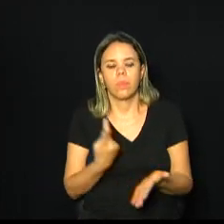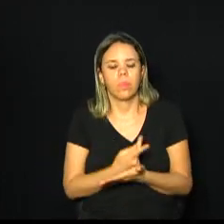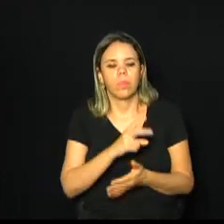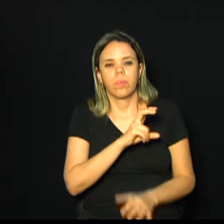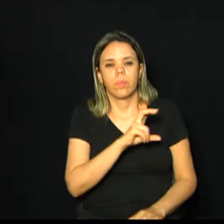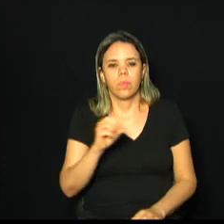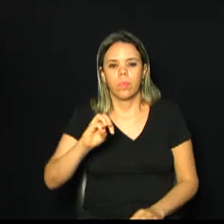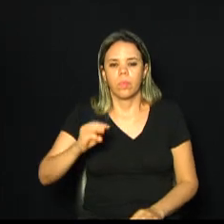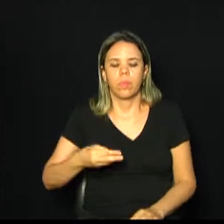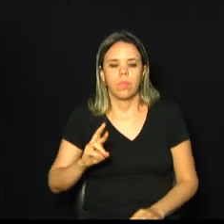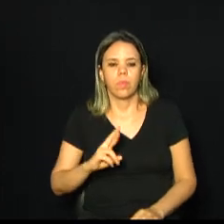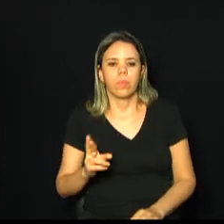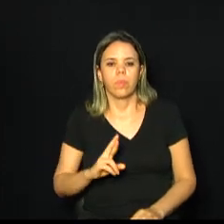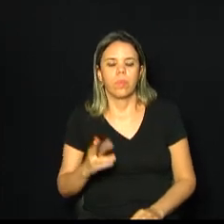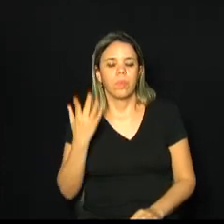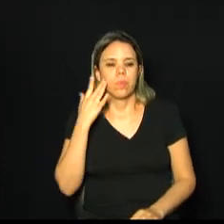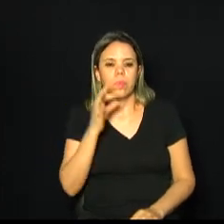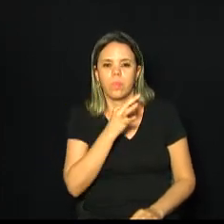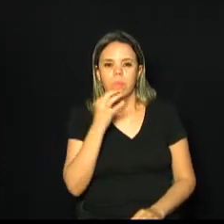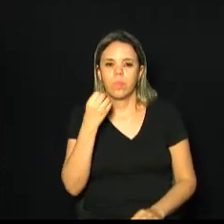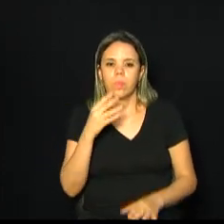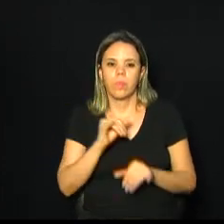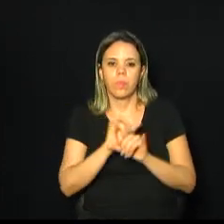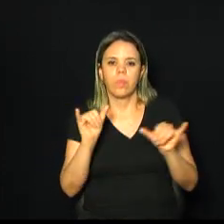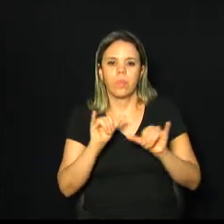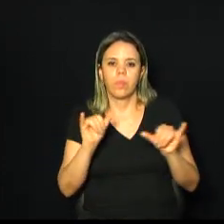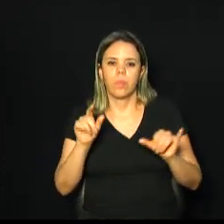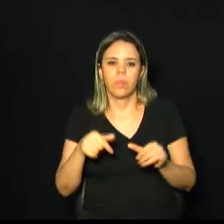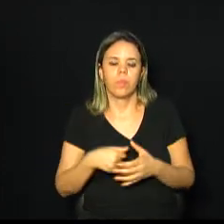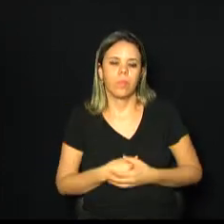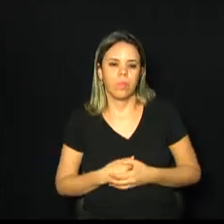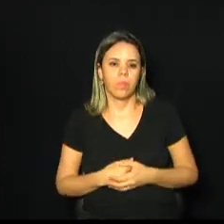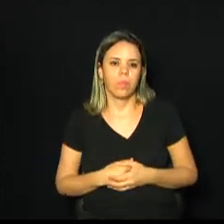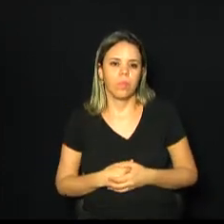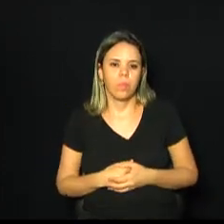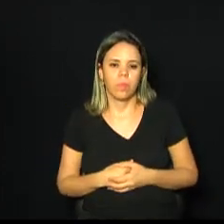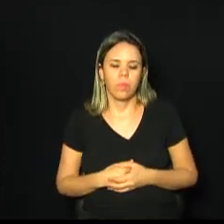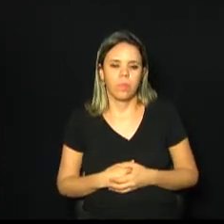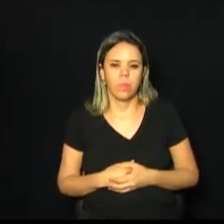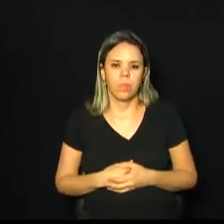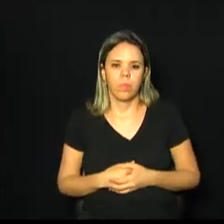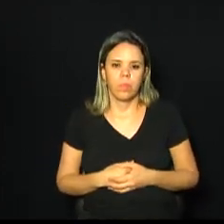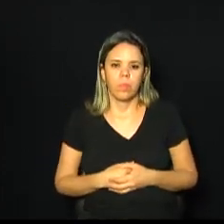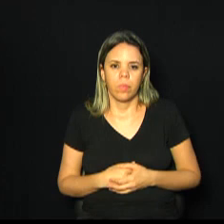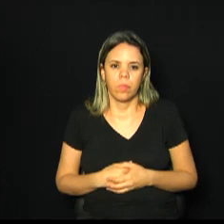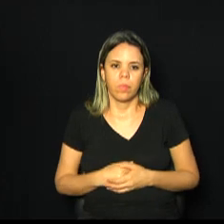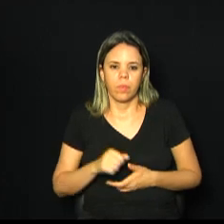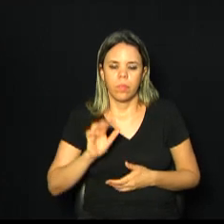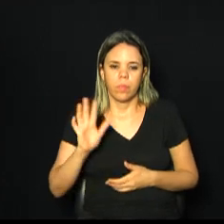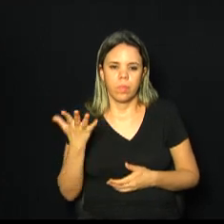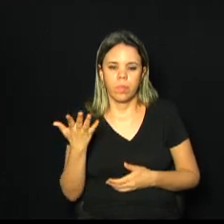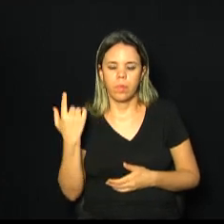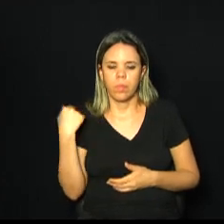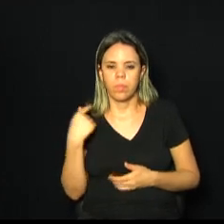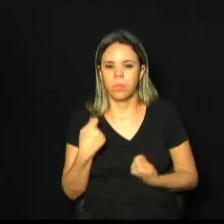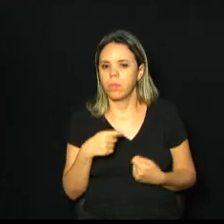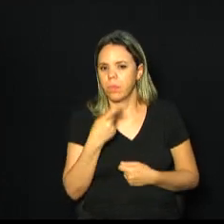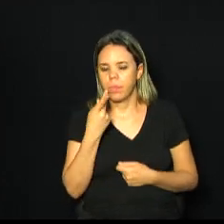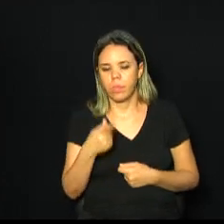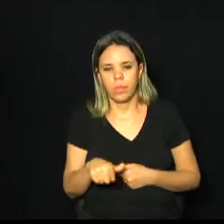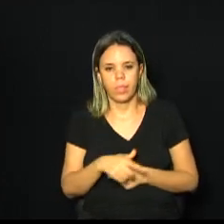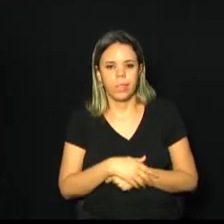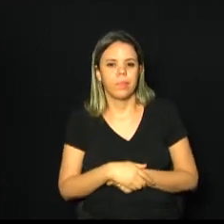Ela vai pagar e achar muito bom porque ela vai fazer propaganda com isso. caso já acontecido, a gente não precisa nem